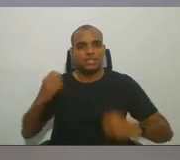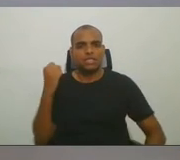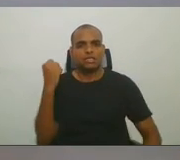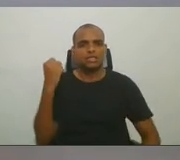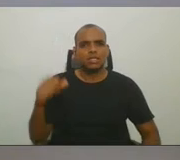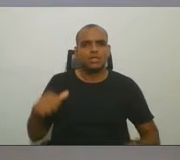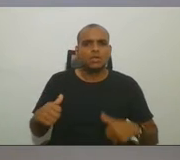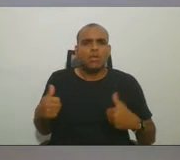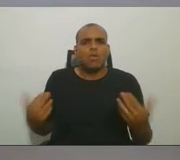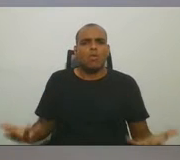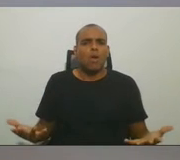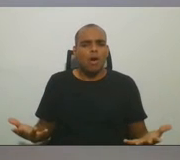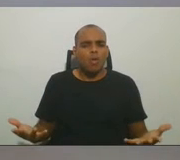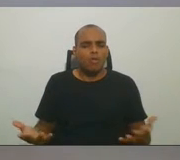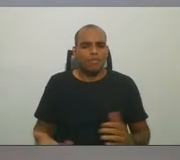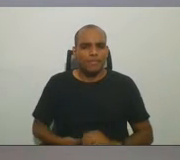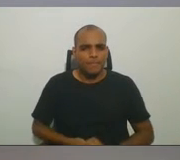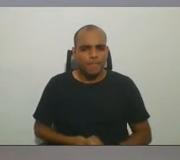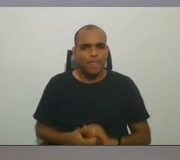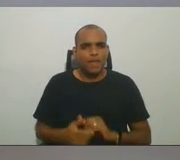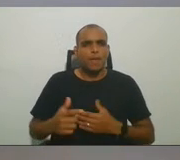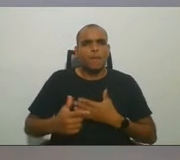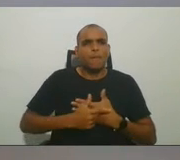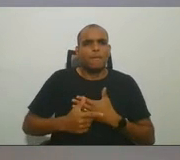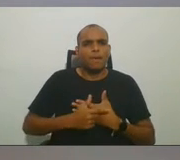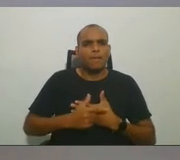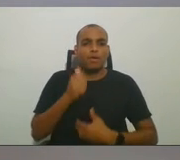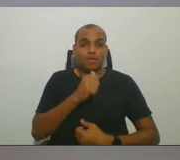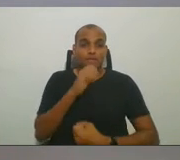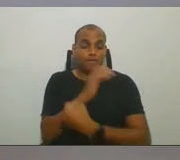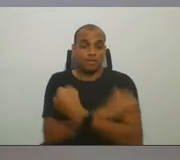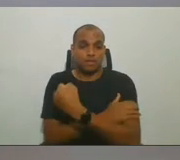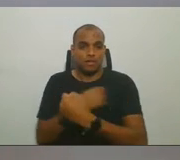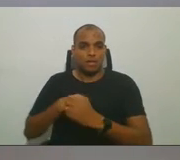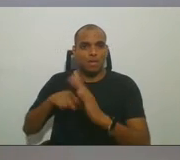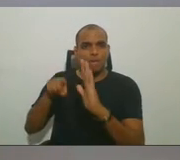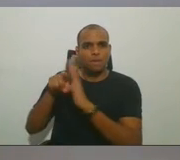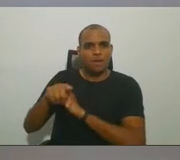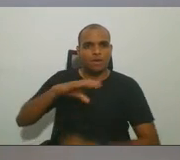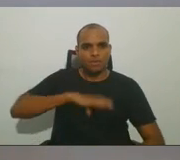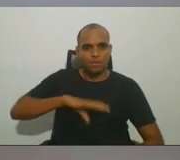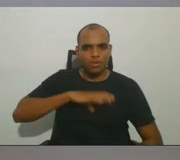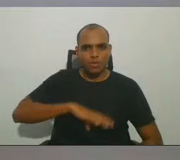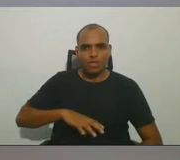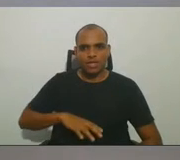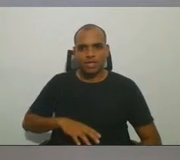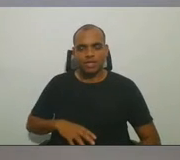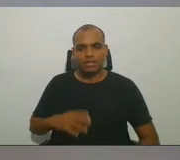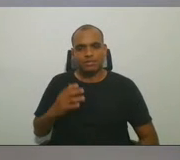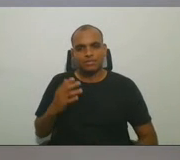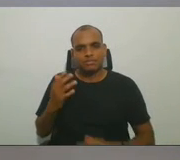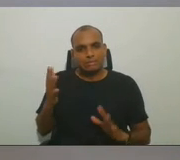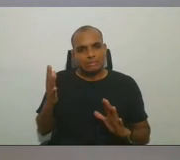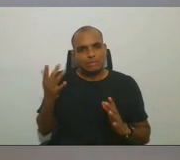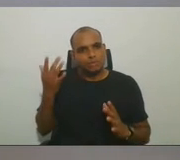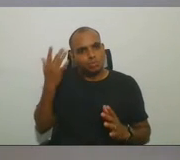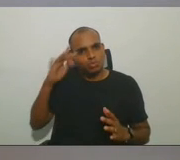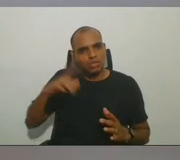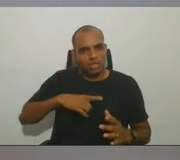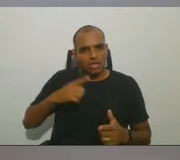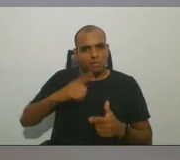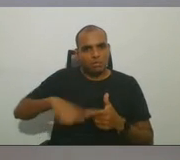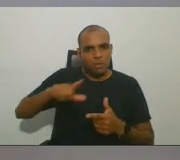Qual seria o papel do feminismo? Eu estou fazendo a pergunta em português, eu espero que não tenha problema.